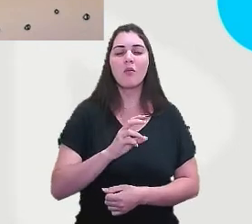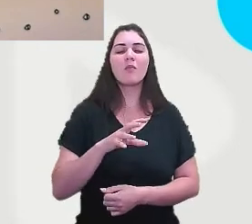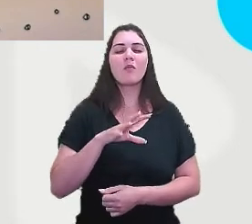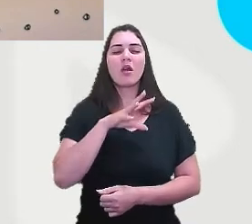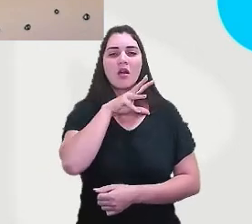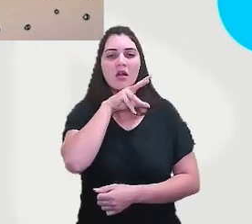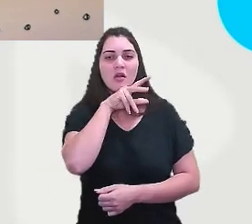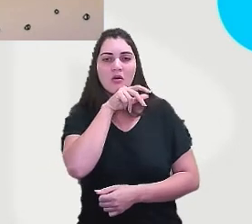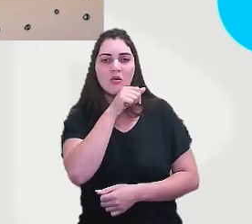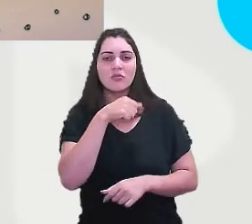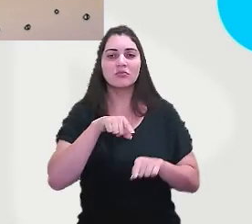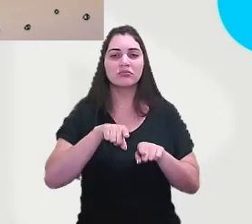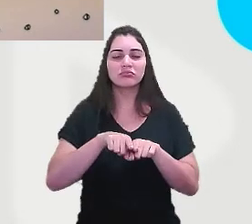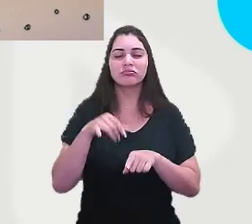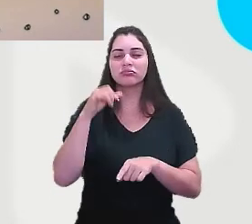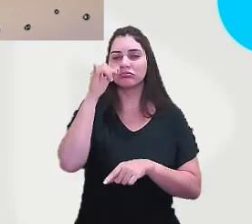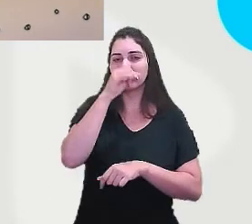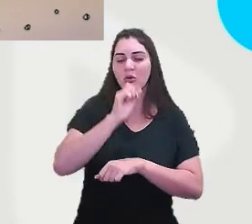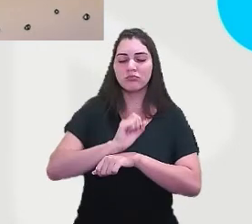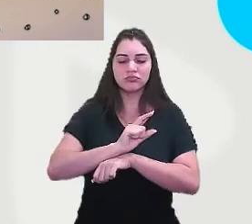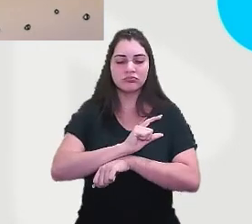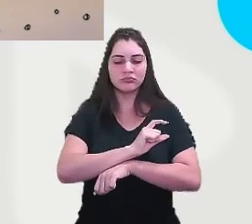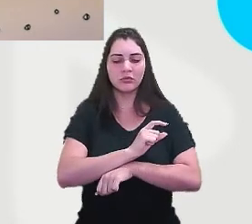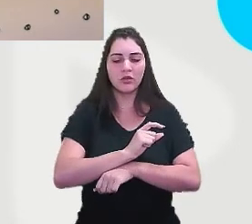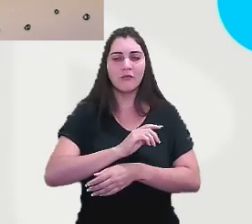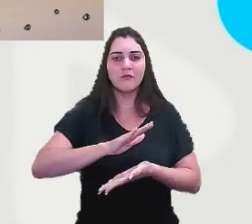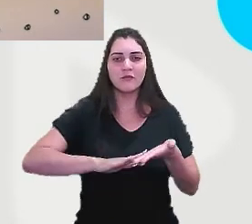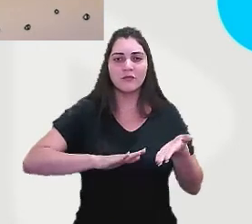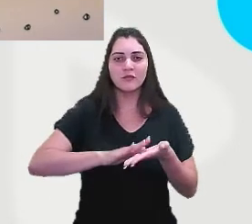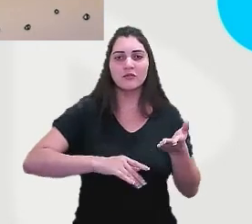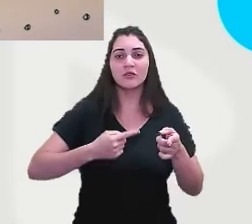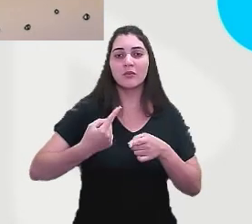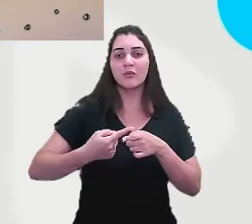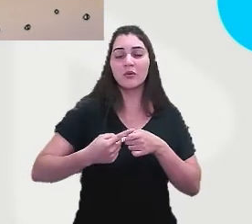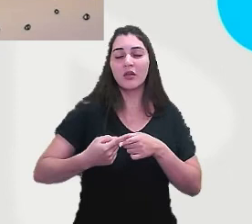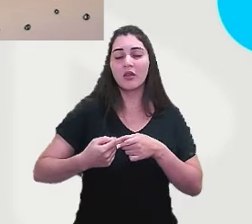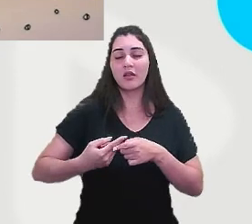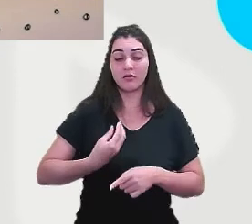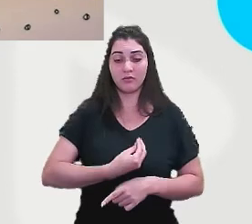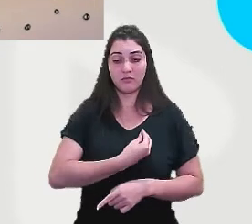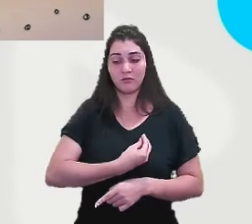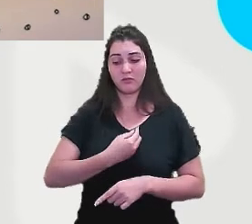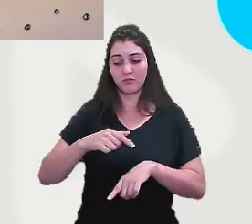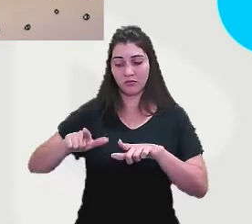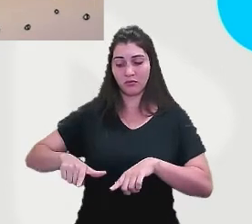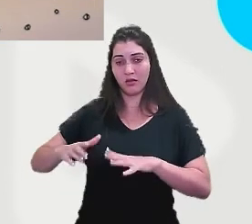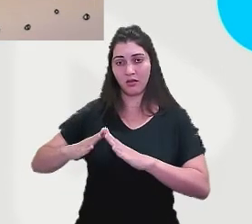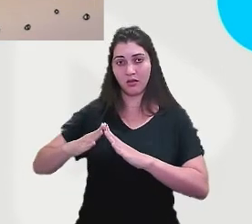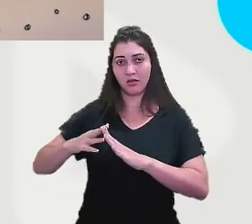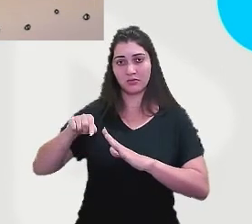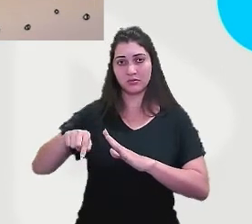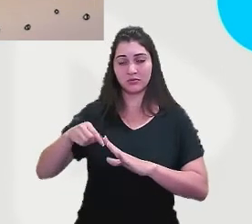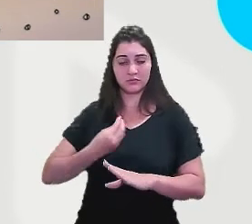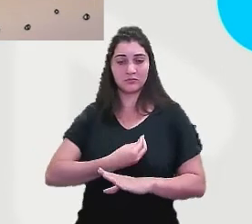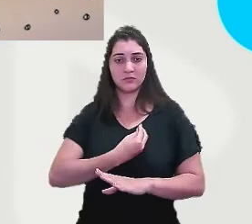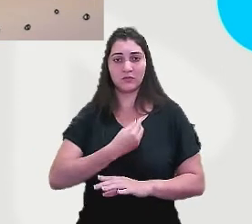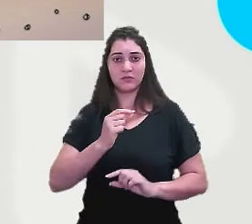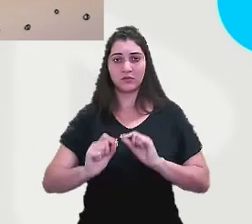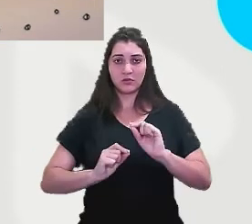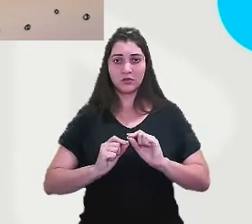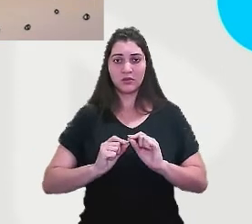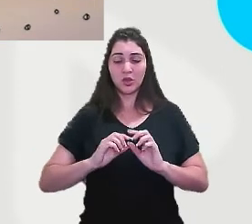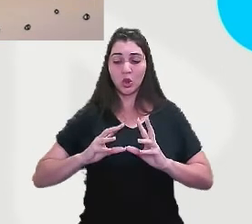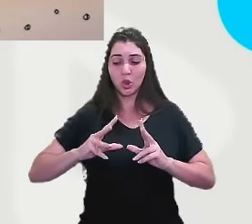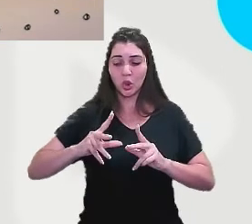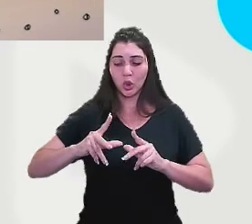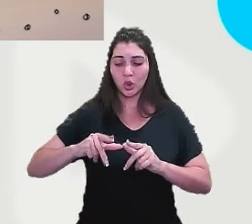O porco-espinho, eles estão fugindo, porque o habitat onde eles moram, a casa, o local onde eles moram, foi